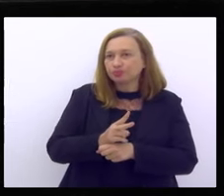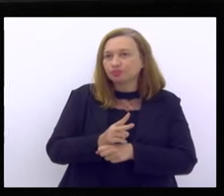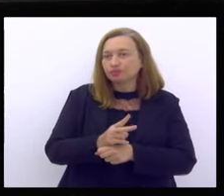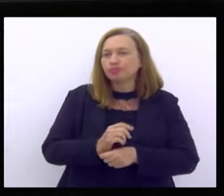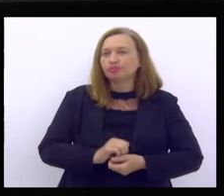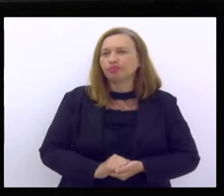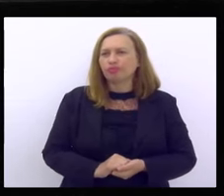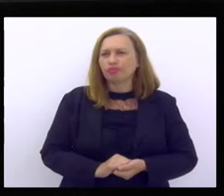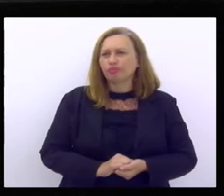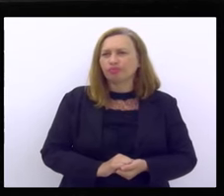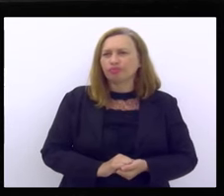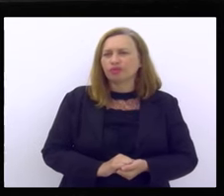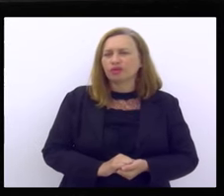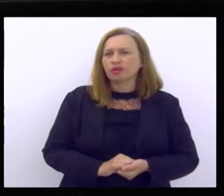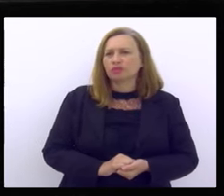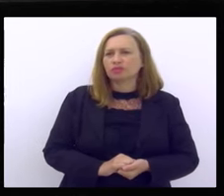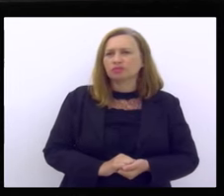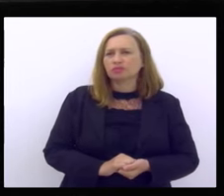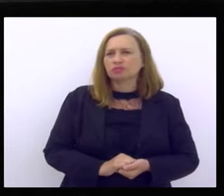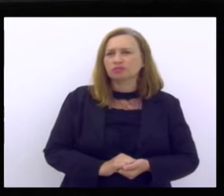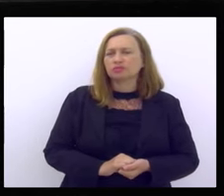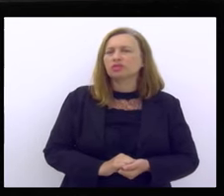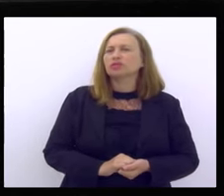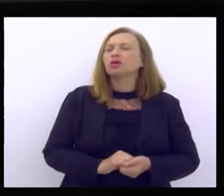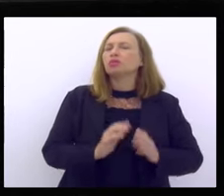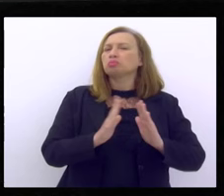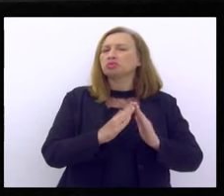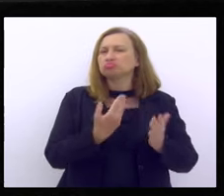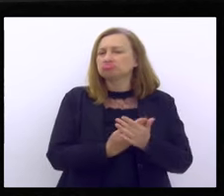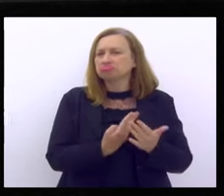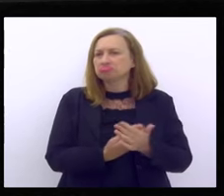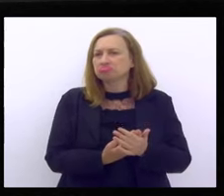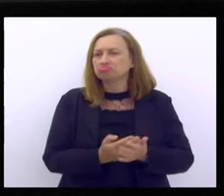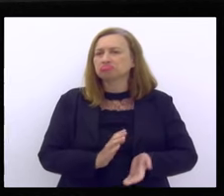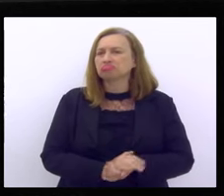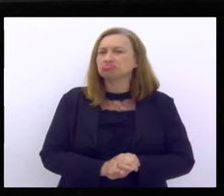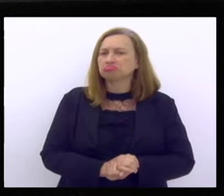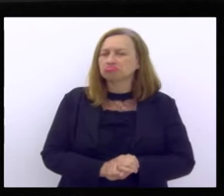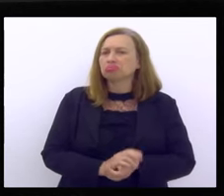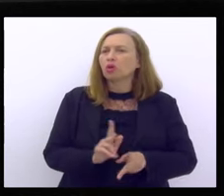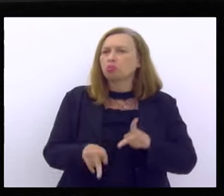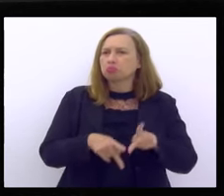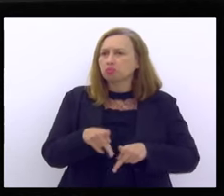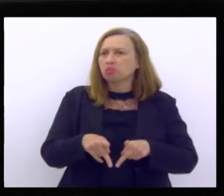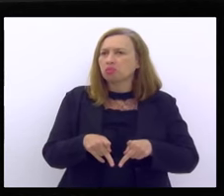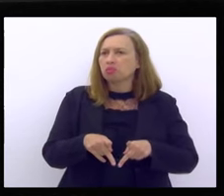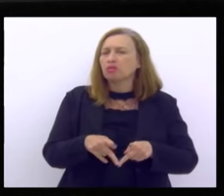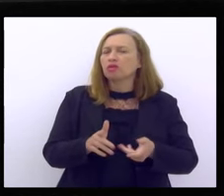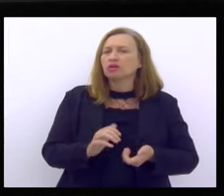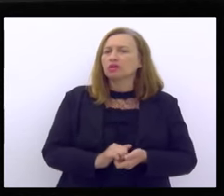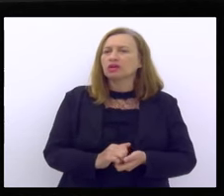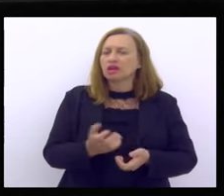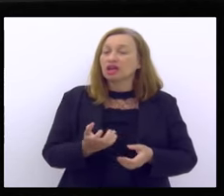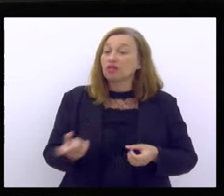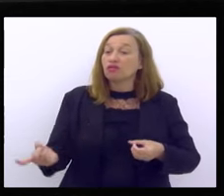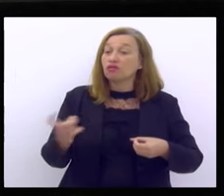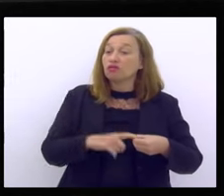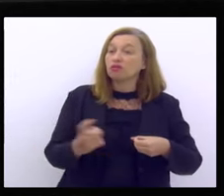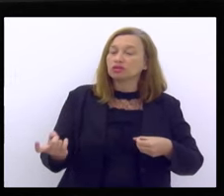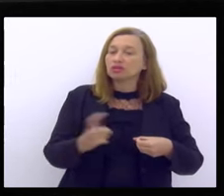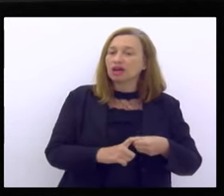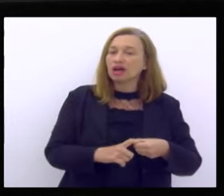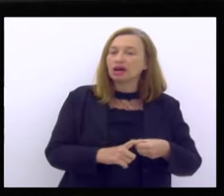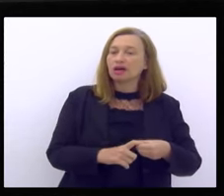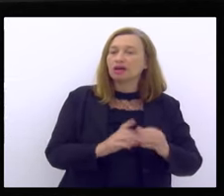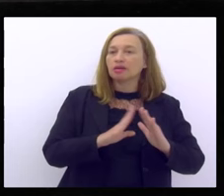maior busca por ensino, por educação, ou seja, a população começa a ganhar um nível educacional e